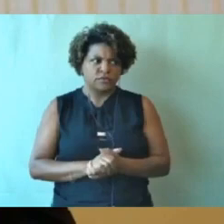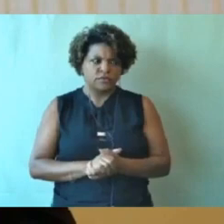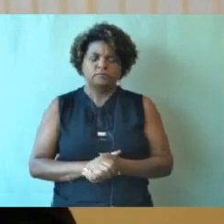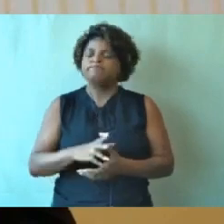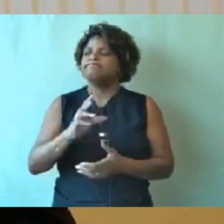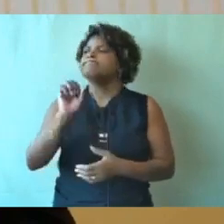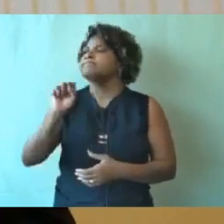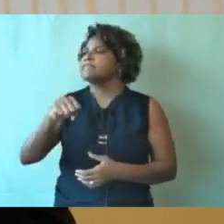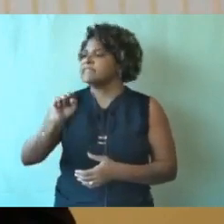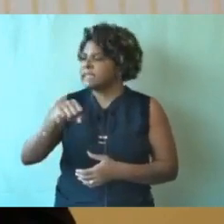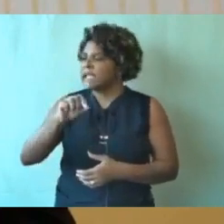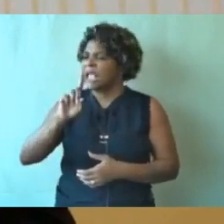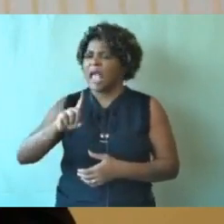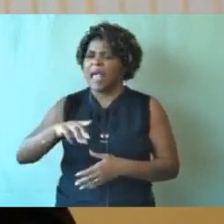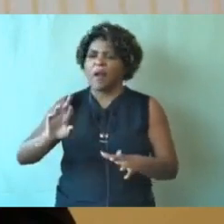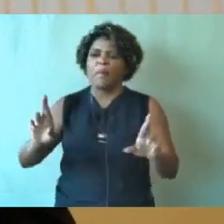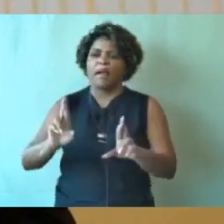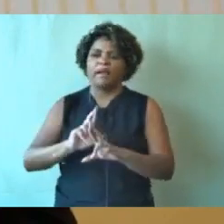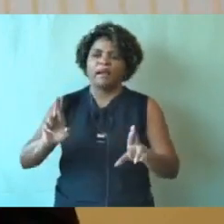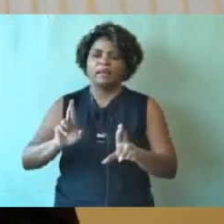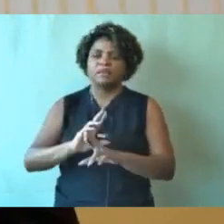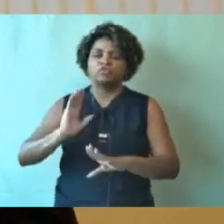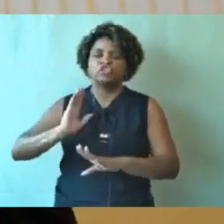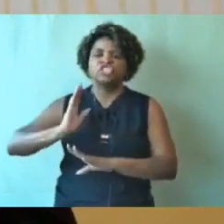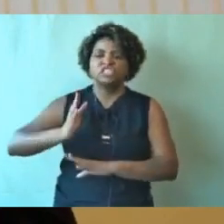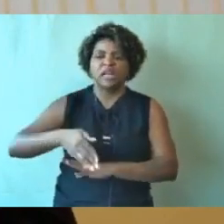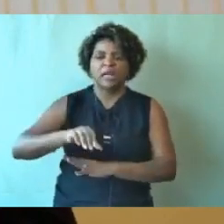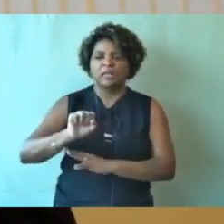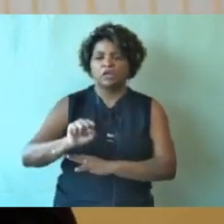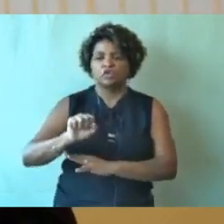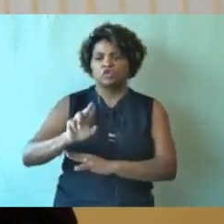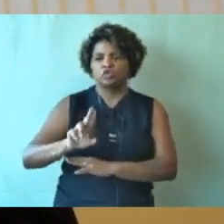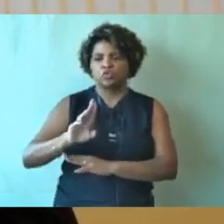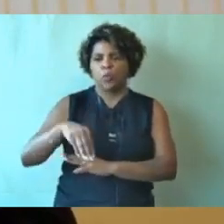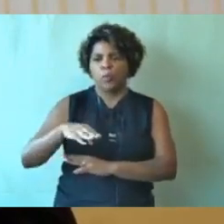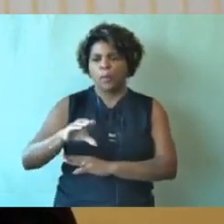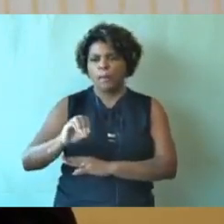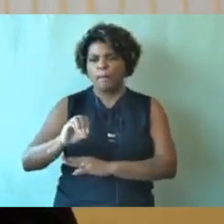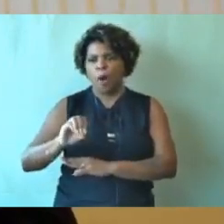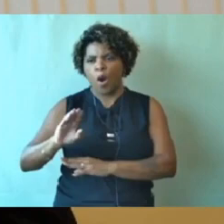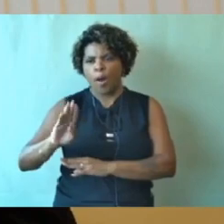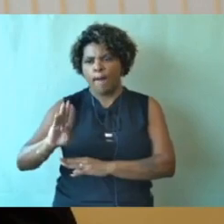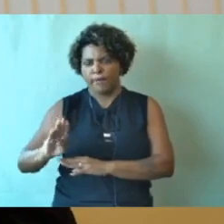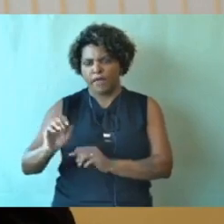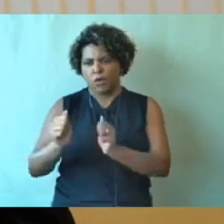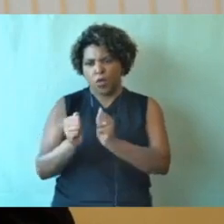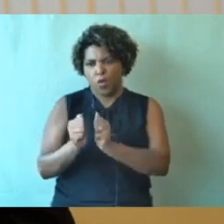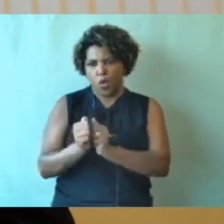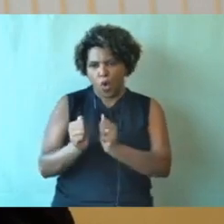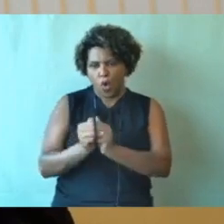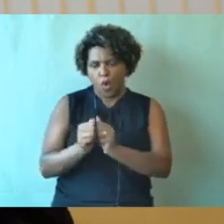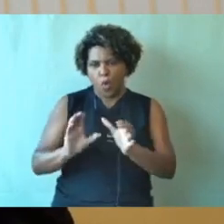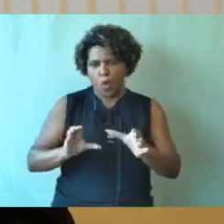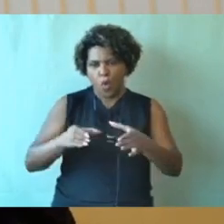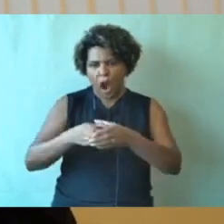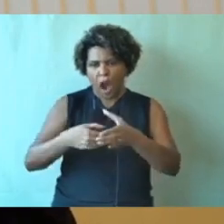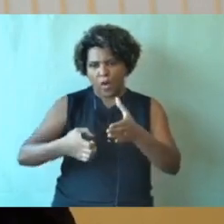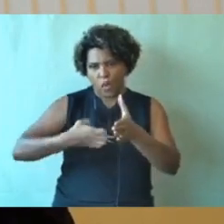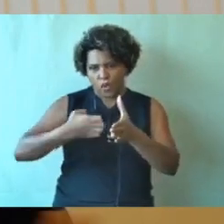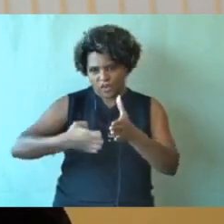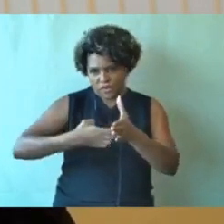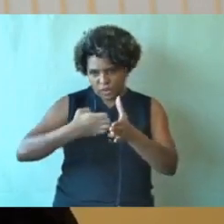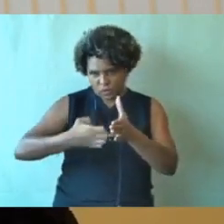Olha, isso é direto da Sumob com a concessionária, tá certo? Quando tem algum problema de falta de veículo, que você tem,